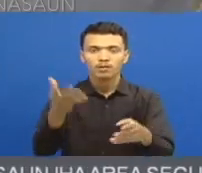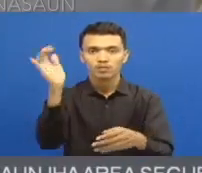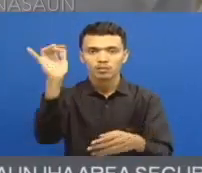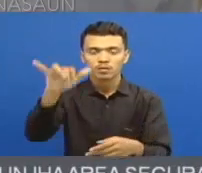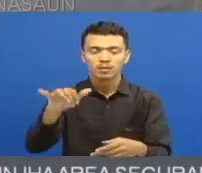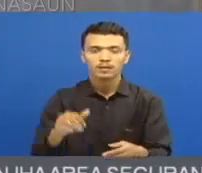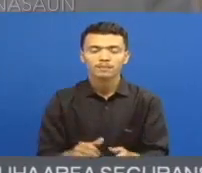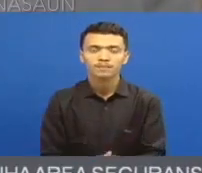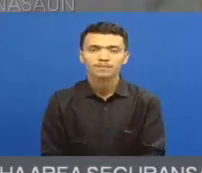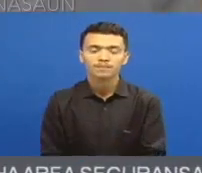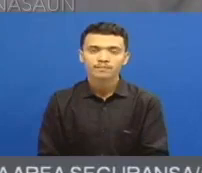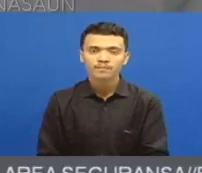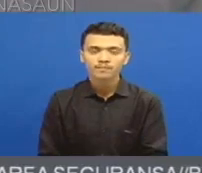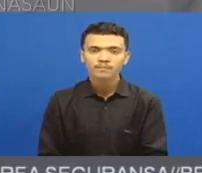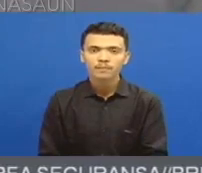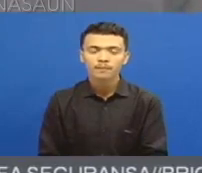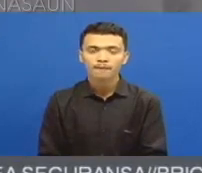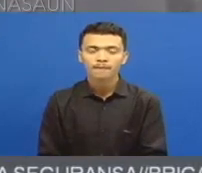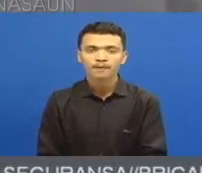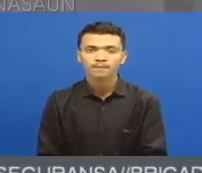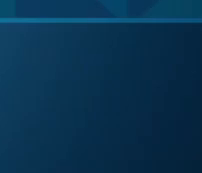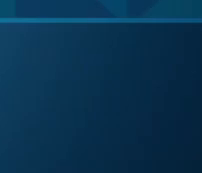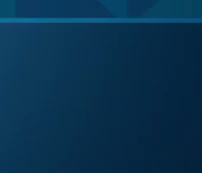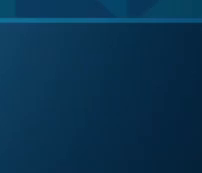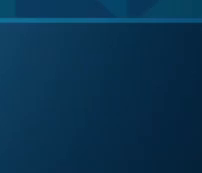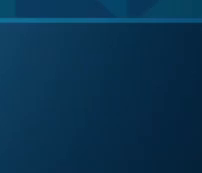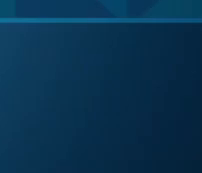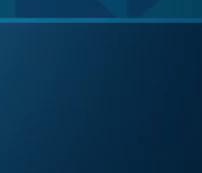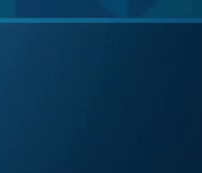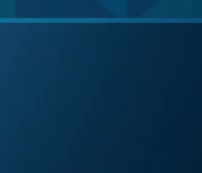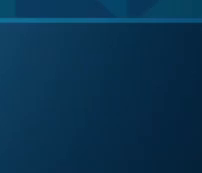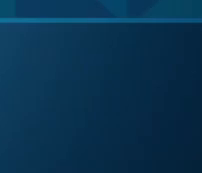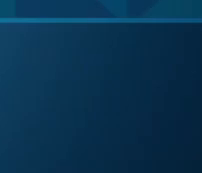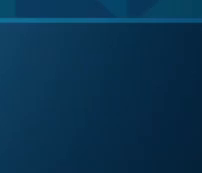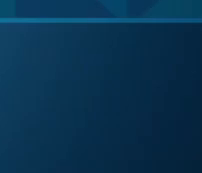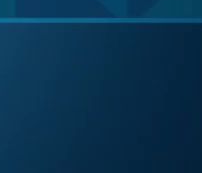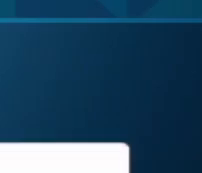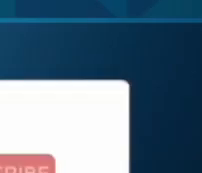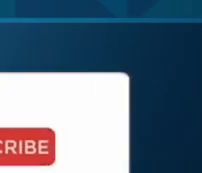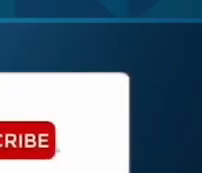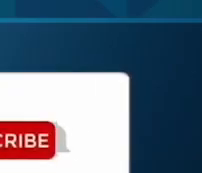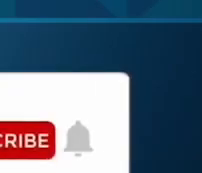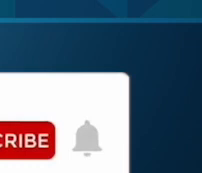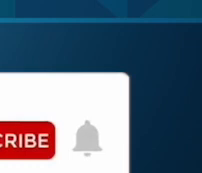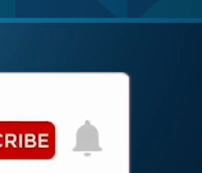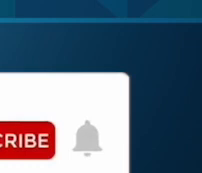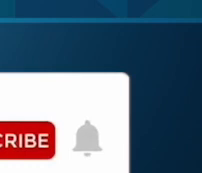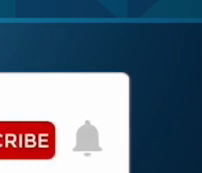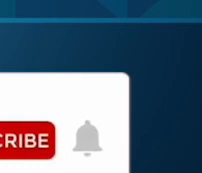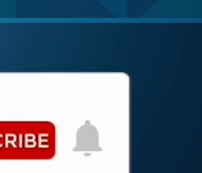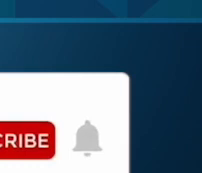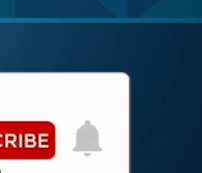Sira. Husia Ileu Tomé Fernandes, certa tali. Atu retang informação factuais no atuais, que